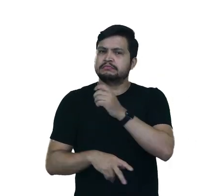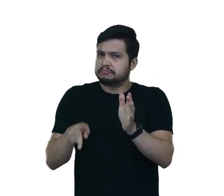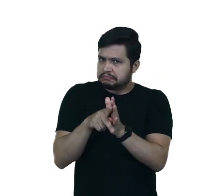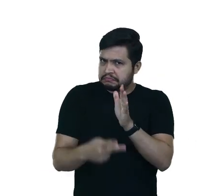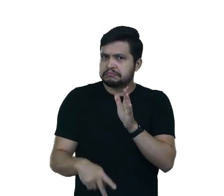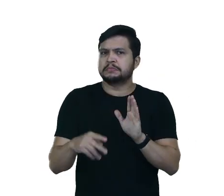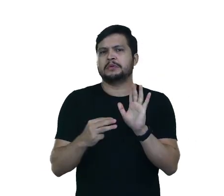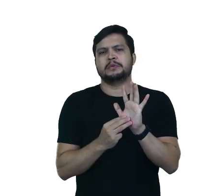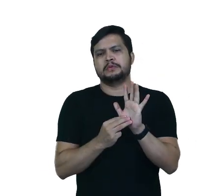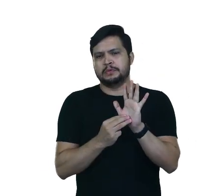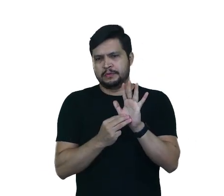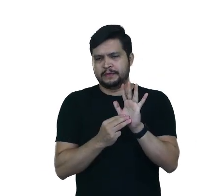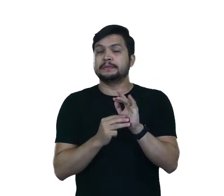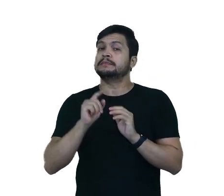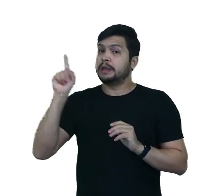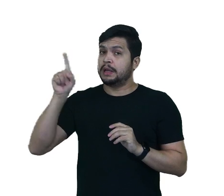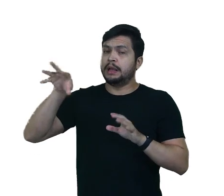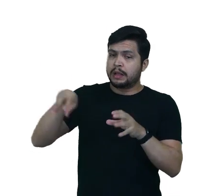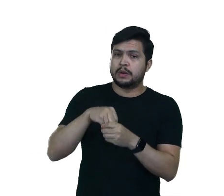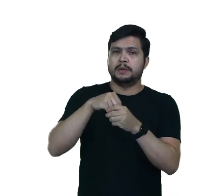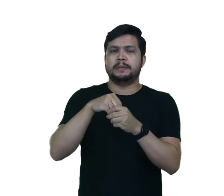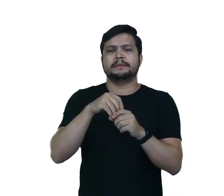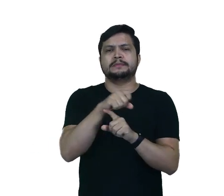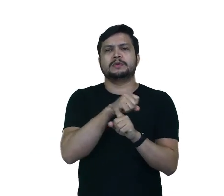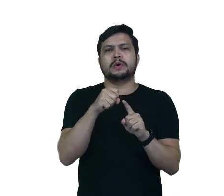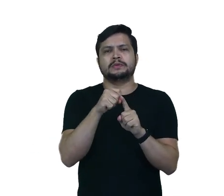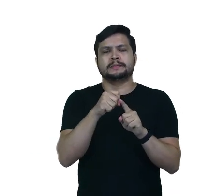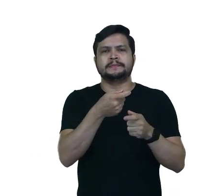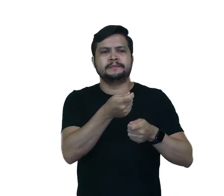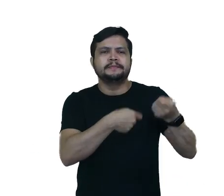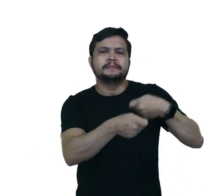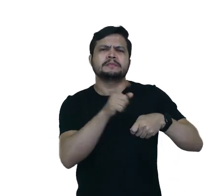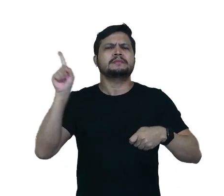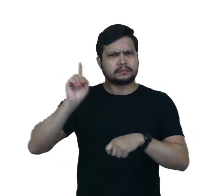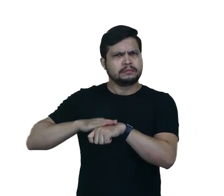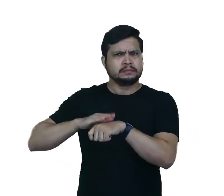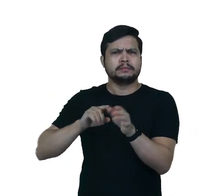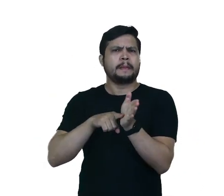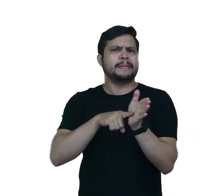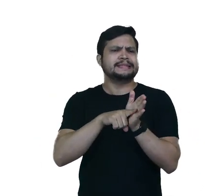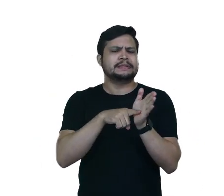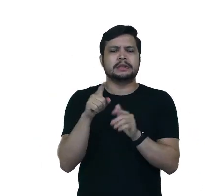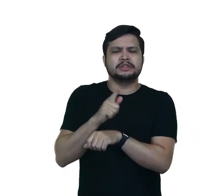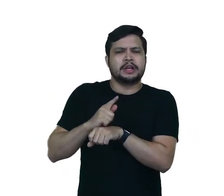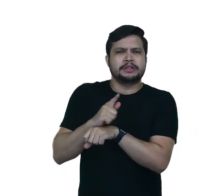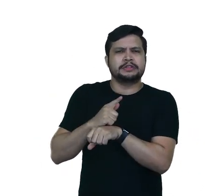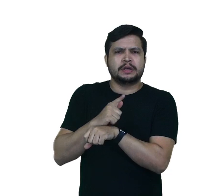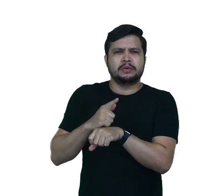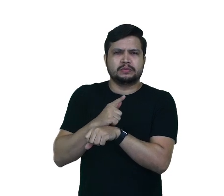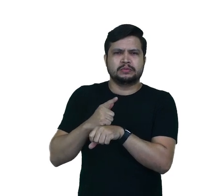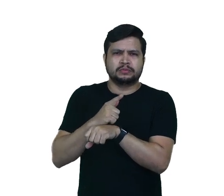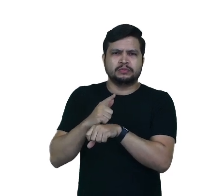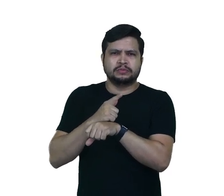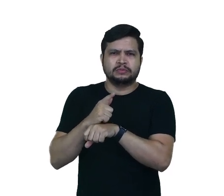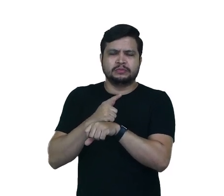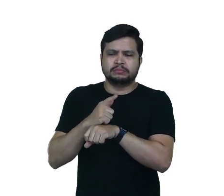o Klinger, da nossa equipe da socioeconomia, está fazendo pesquisa para gestão de